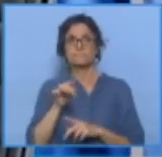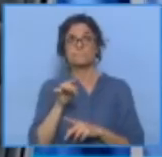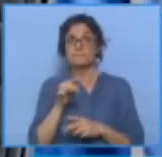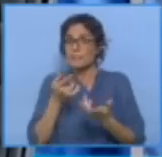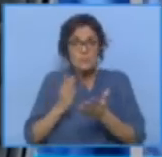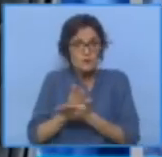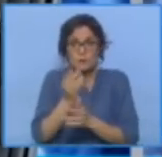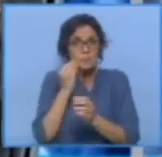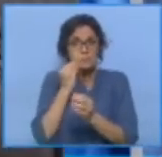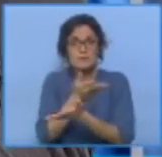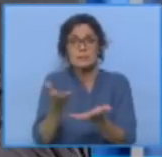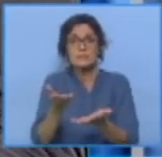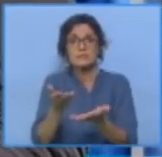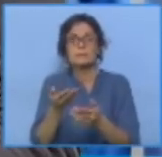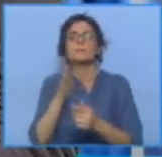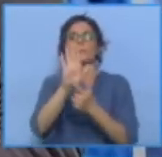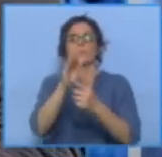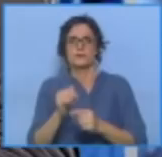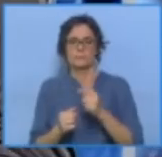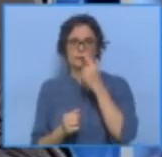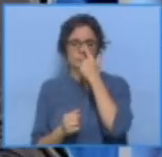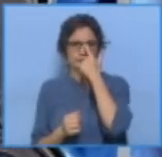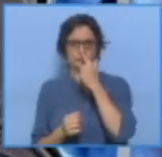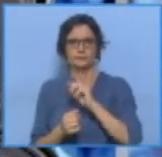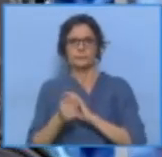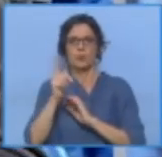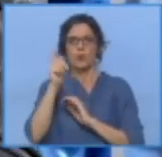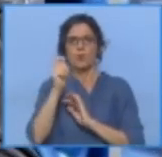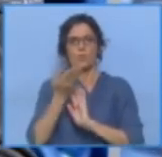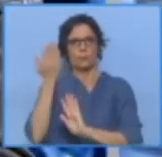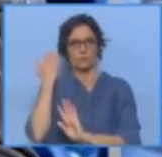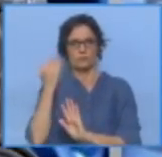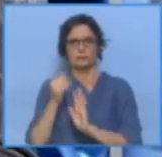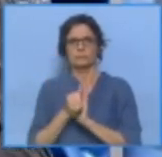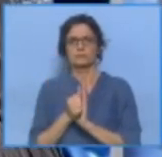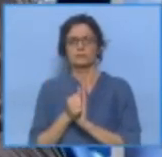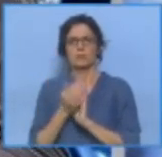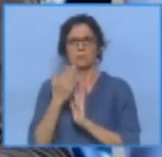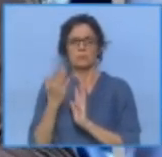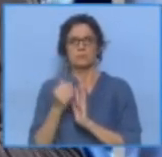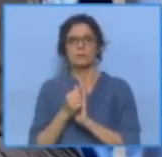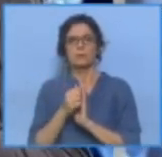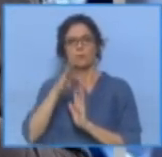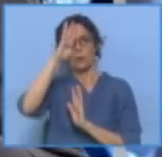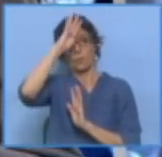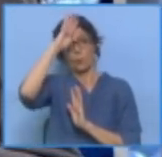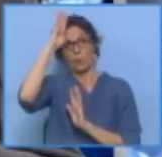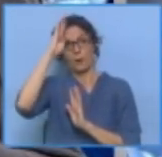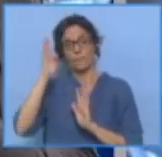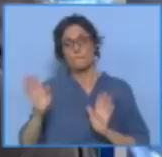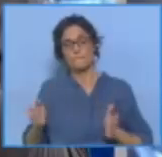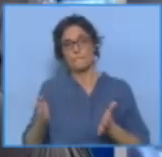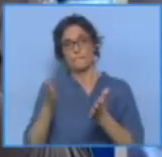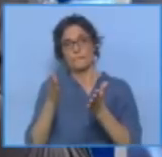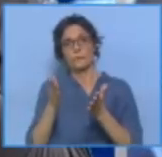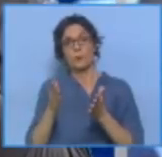mesmo. Mas continua a ser. Eu vou dar um exemplo. Há coisa de um mês ou isso, o Papa Francisco convocou um encontro para Assis,